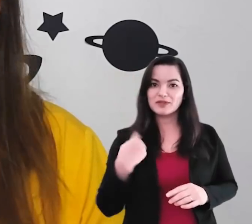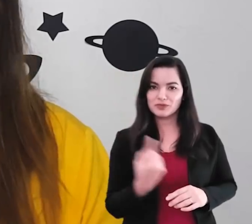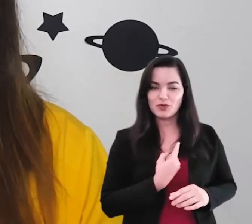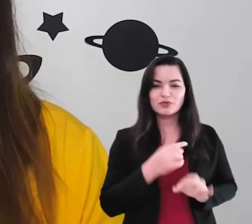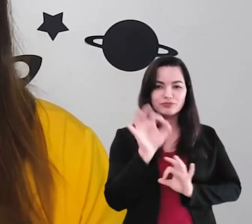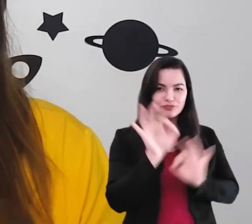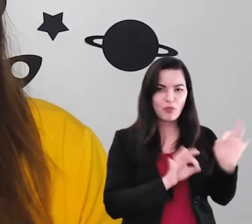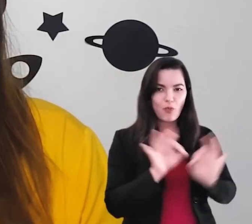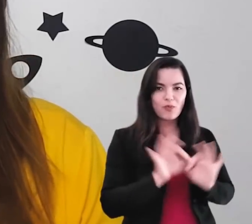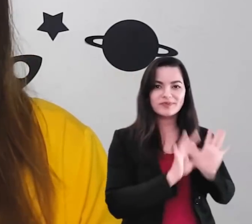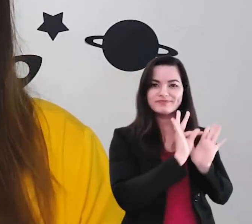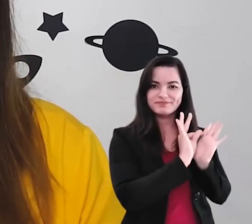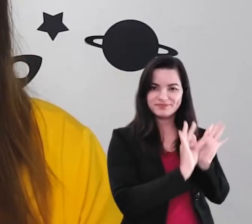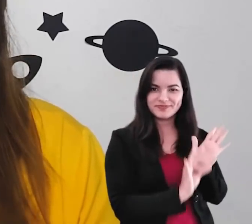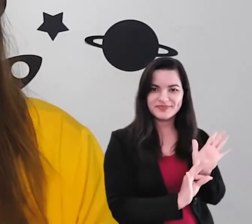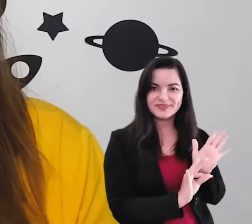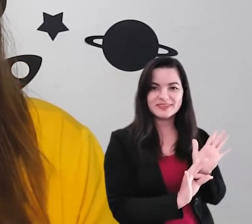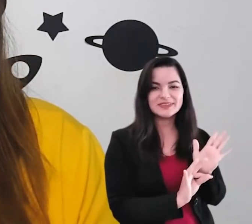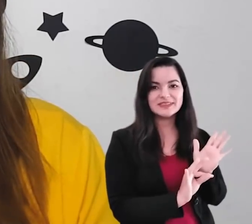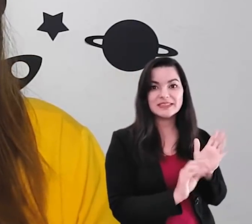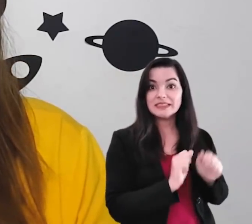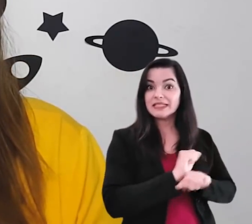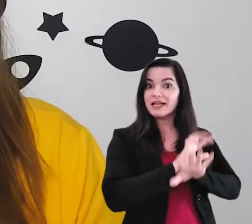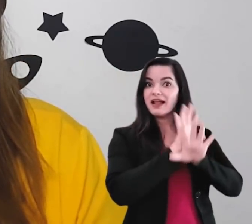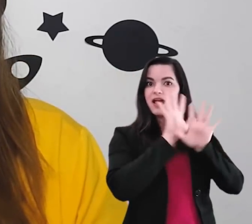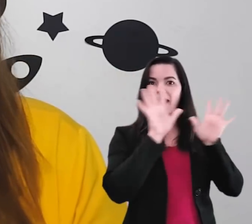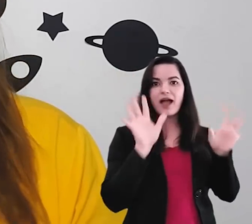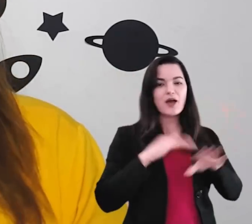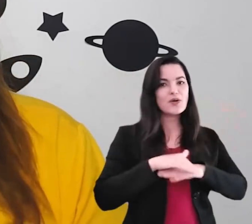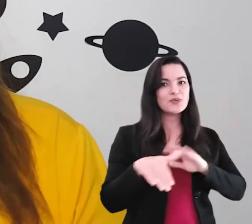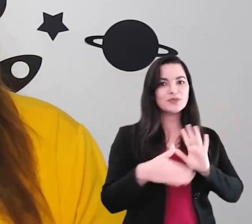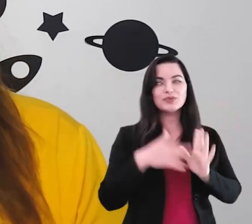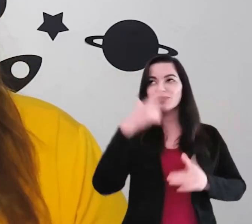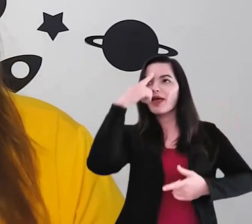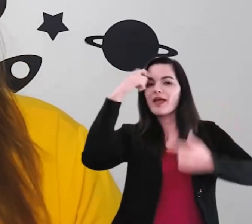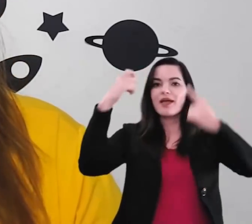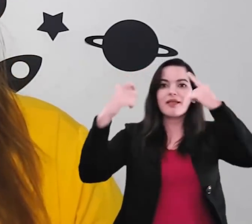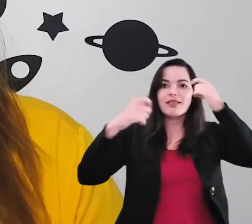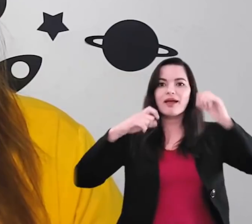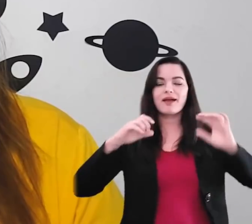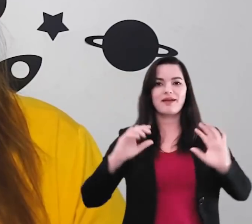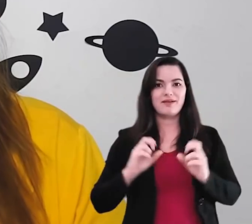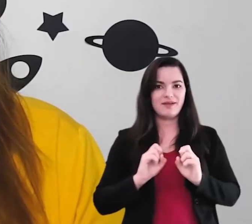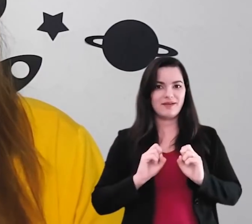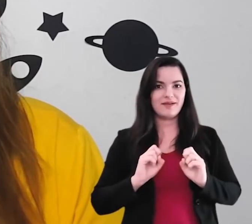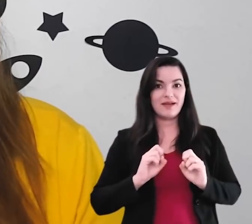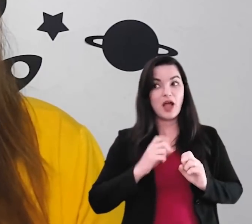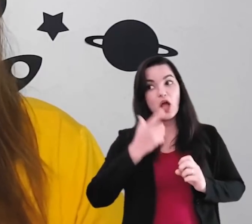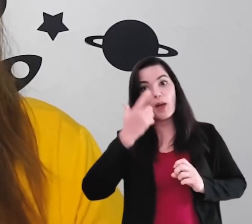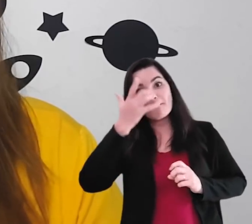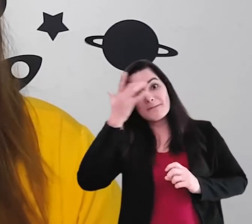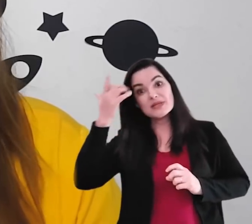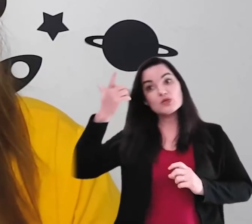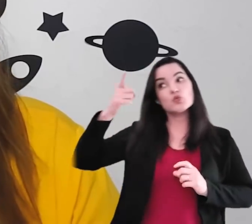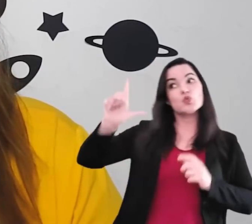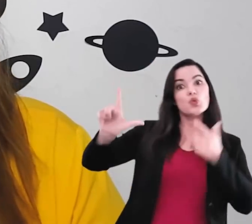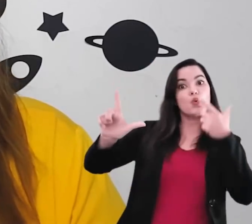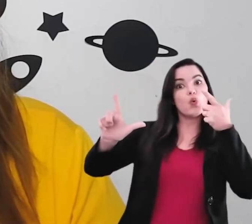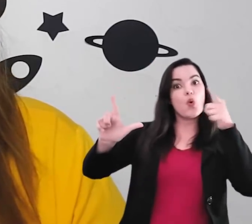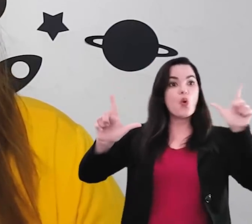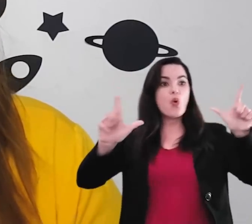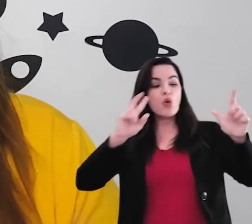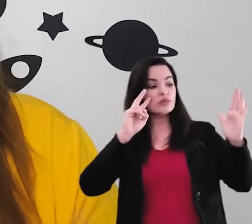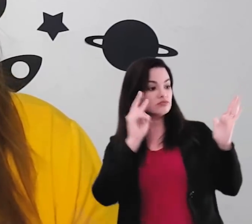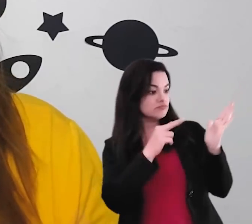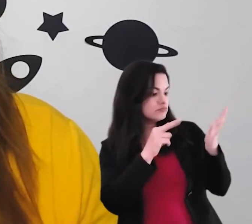texto para que fique bem clara todas as ideias, para que as outras pessoas que vão ler essa